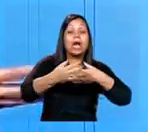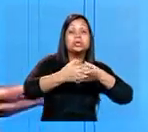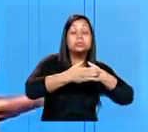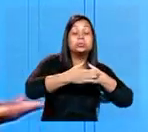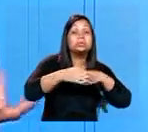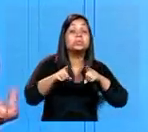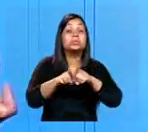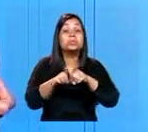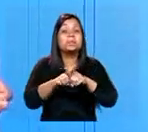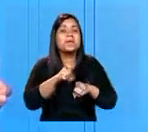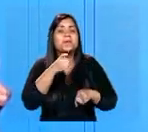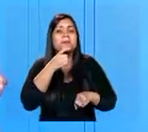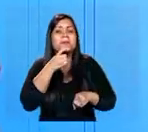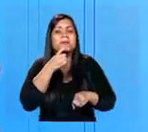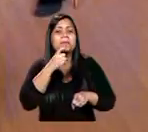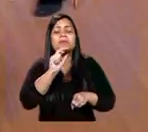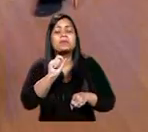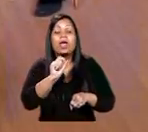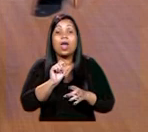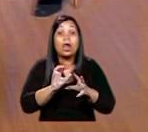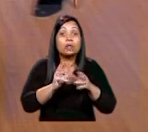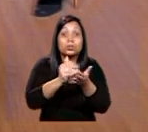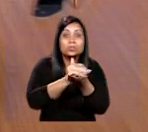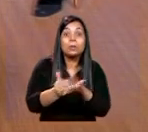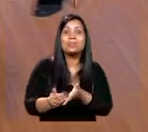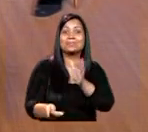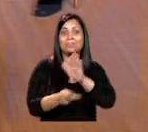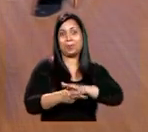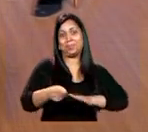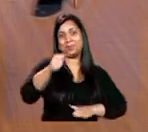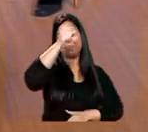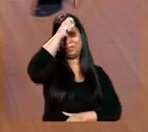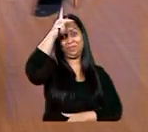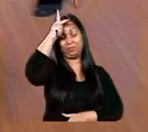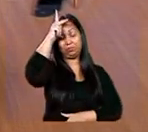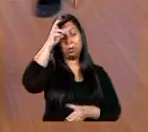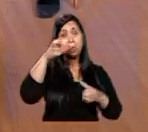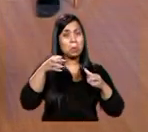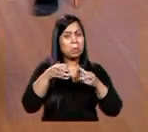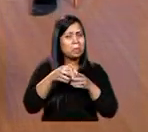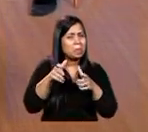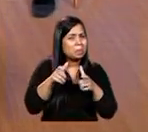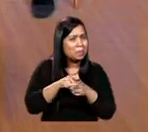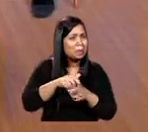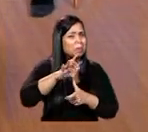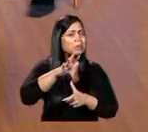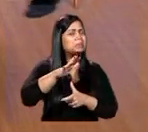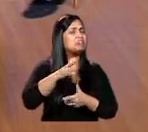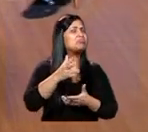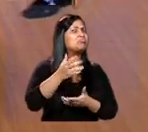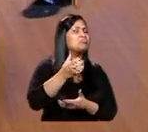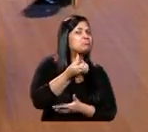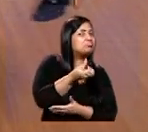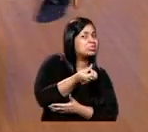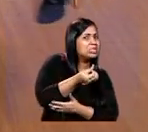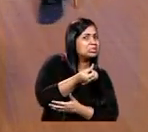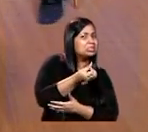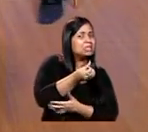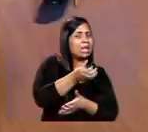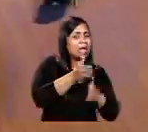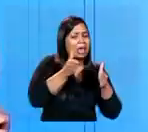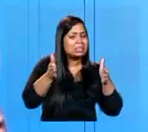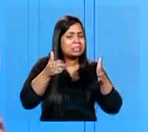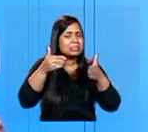que também eram todas iniciativas municipais. Uma equipe pequena, com aproximadamente de 6 a